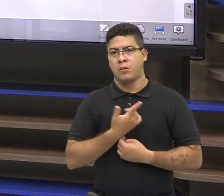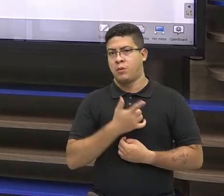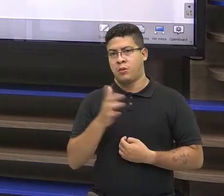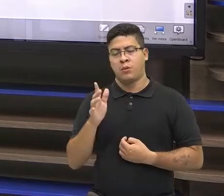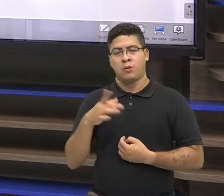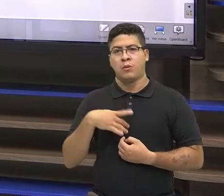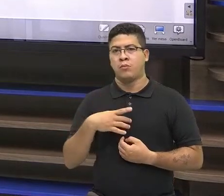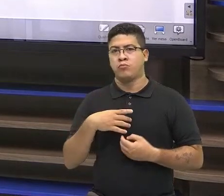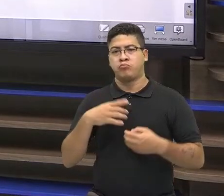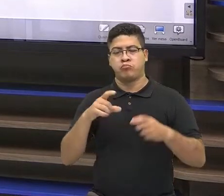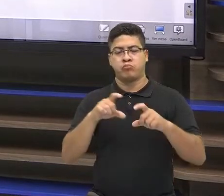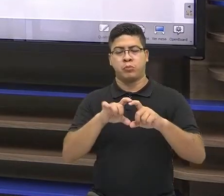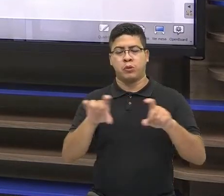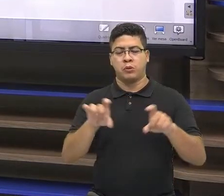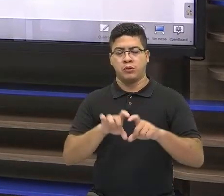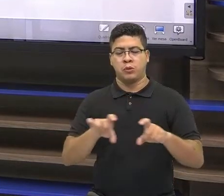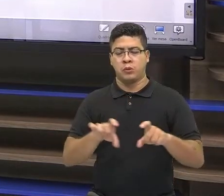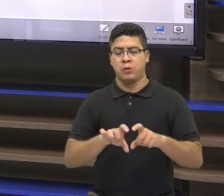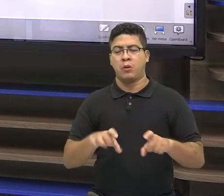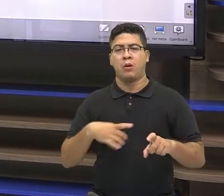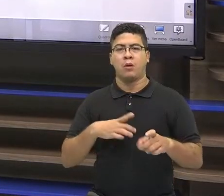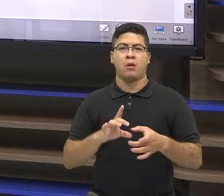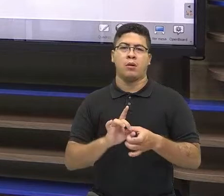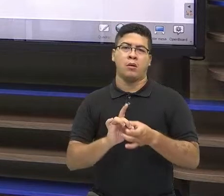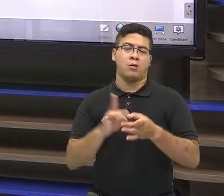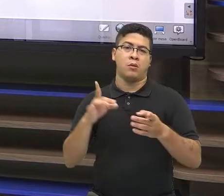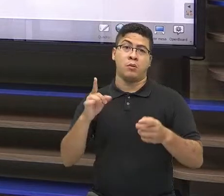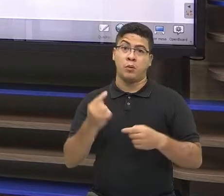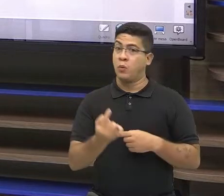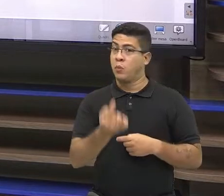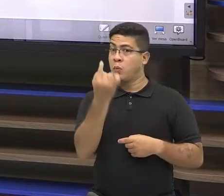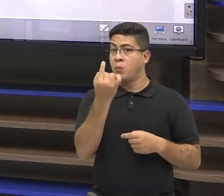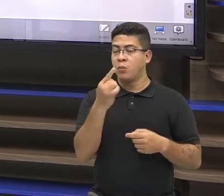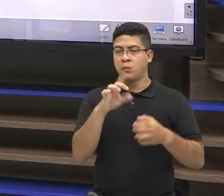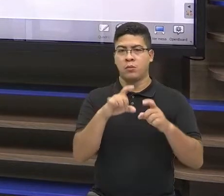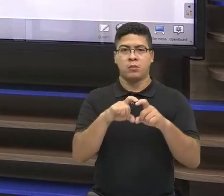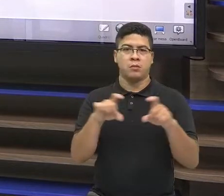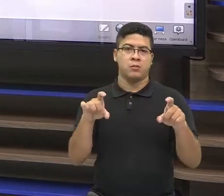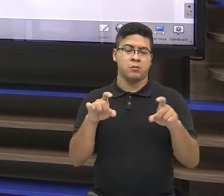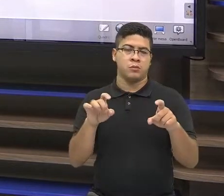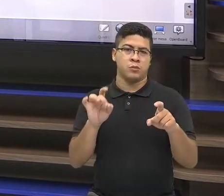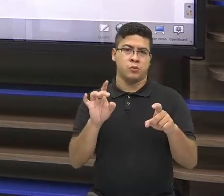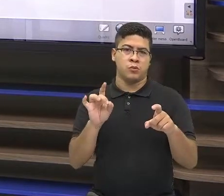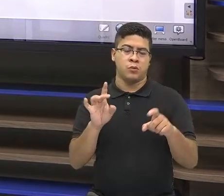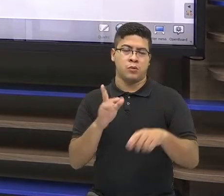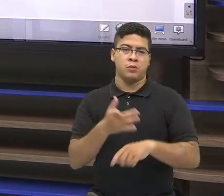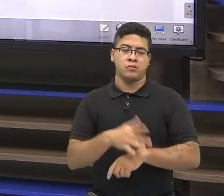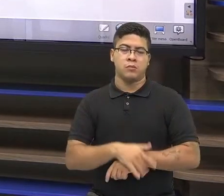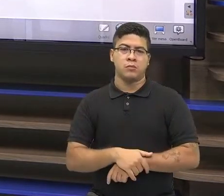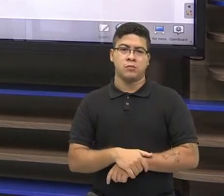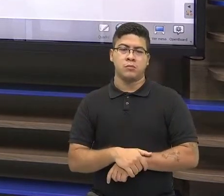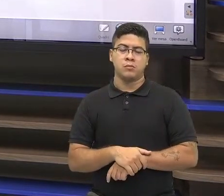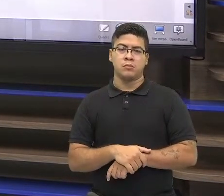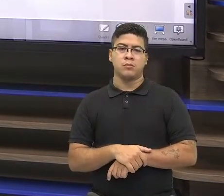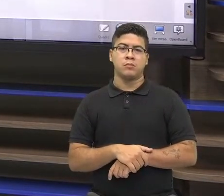livres, poema com a única estrofe, que isso não acontecia no parnasianismo.